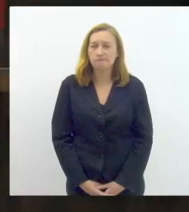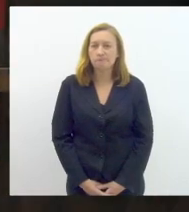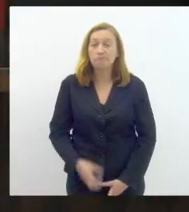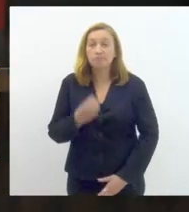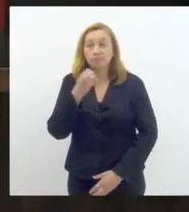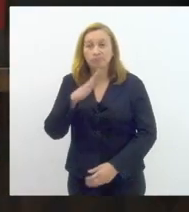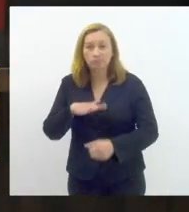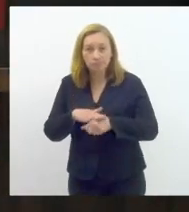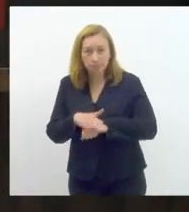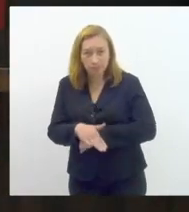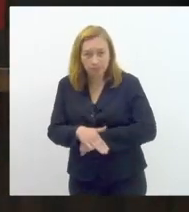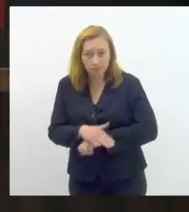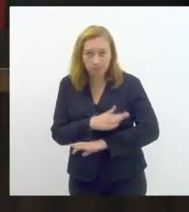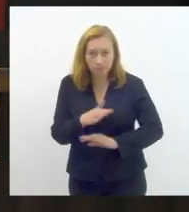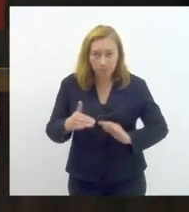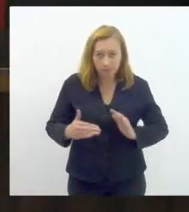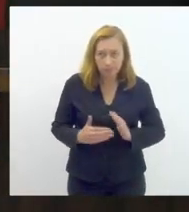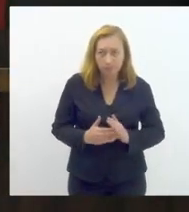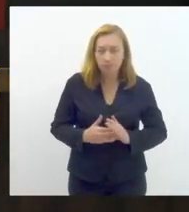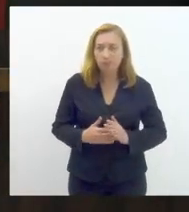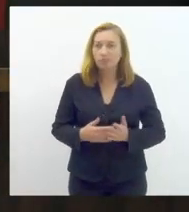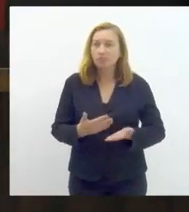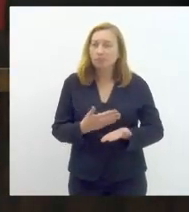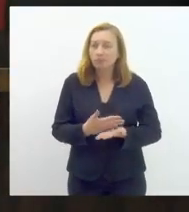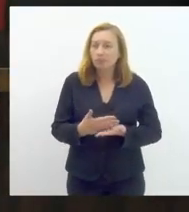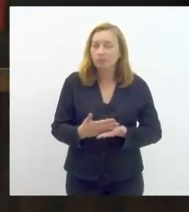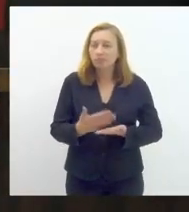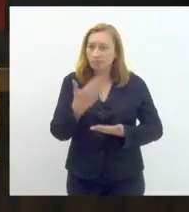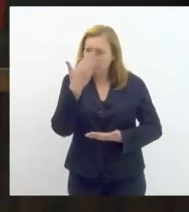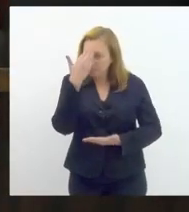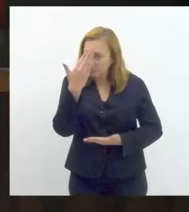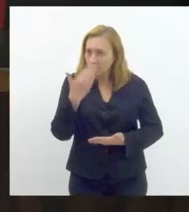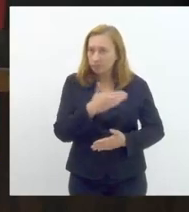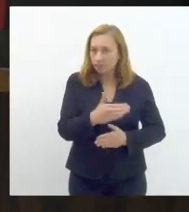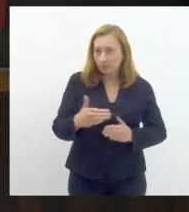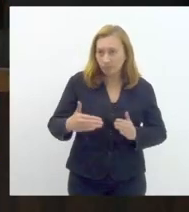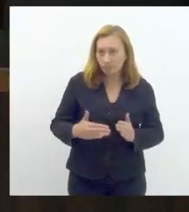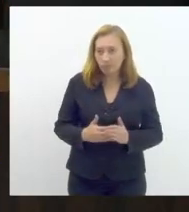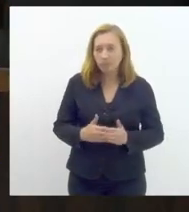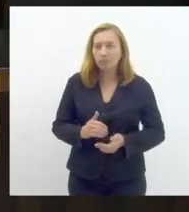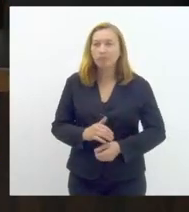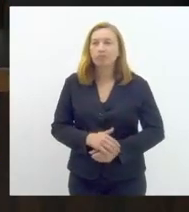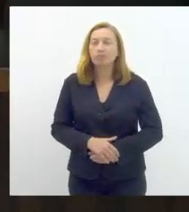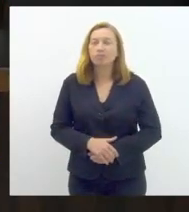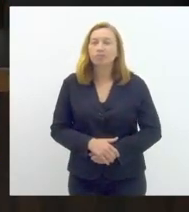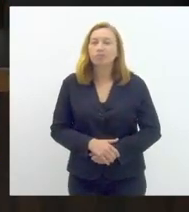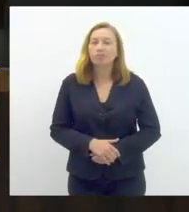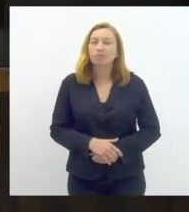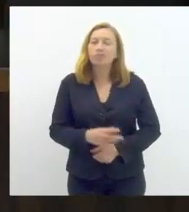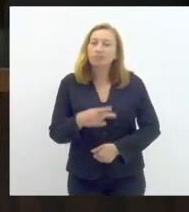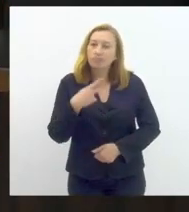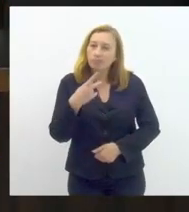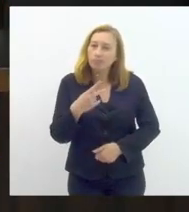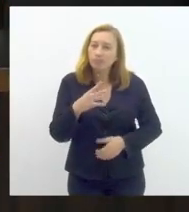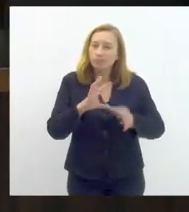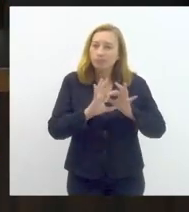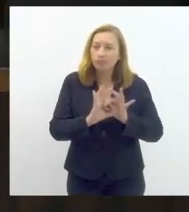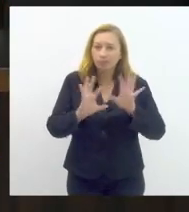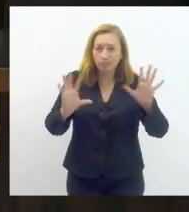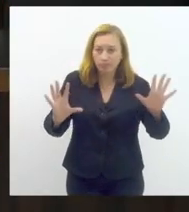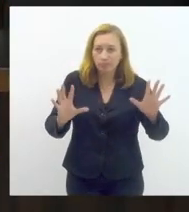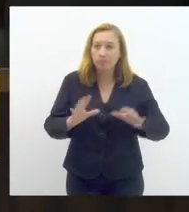Boa noite, pessoal. É, quero começar agradecendo a todos, né? E dizer que a